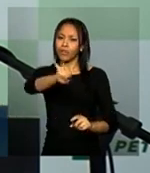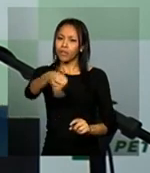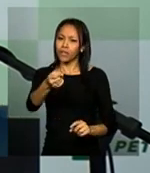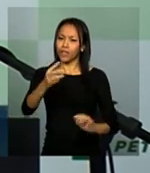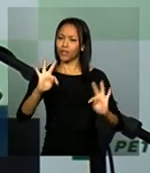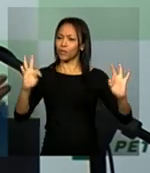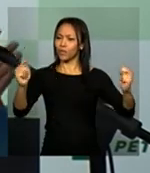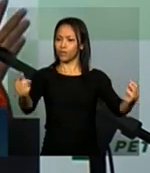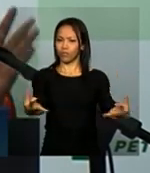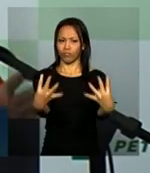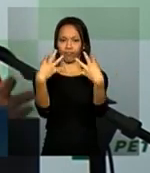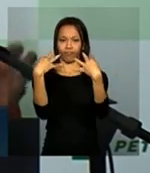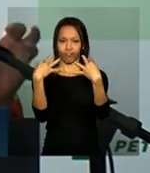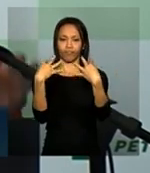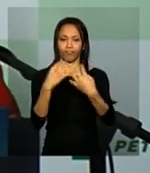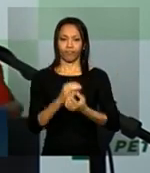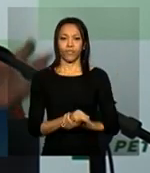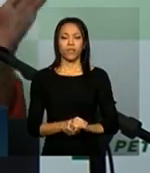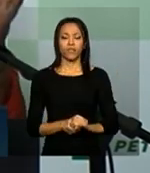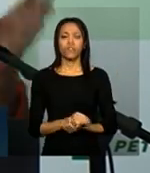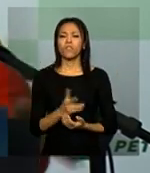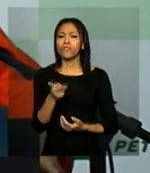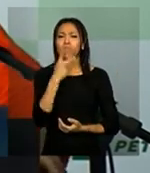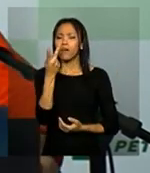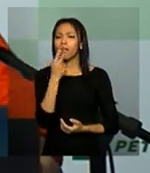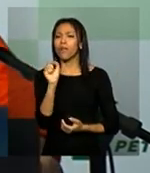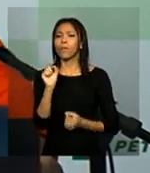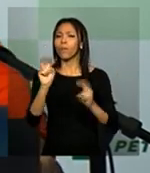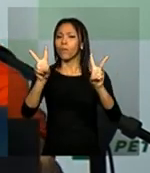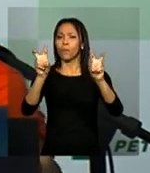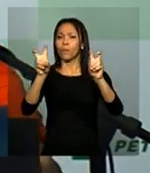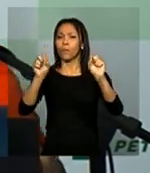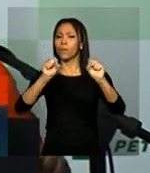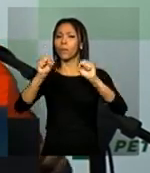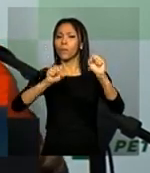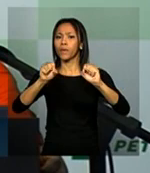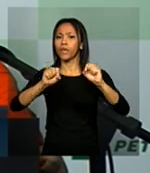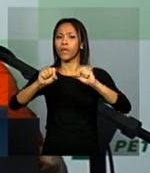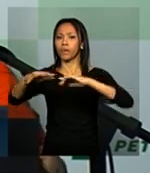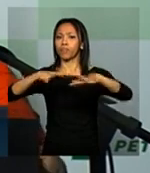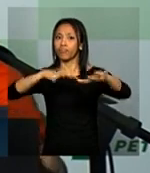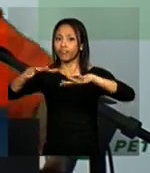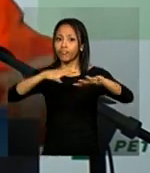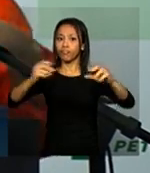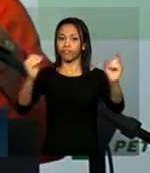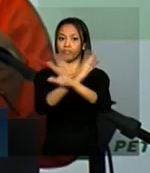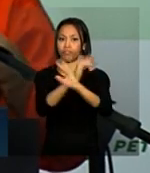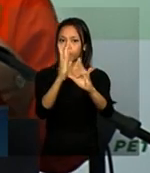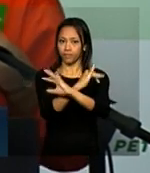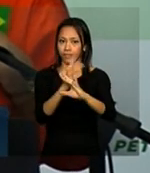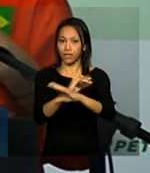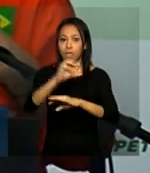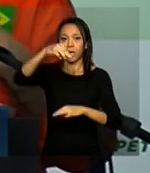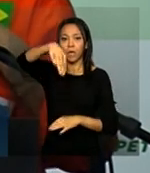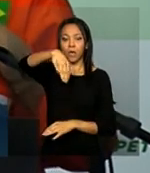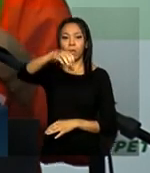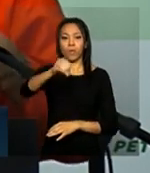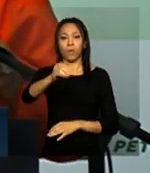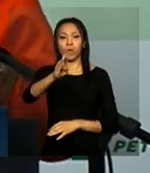todos aqui e falar sobre uma questão muito importante, que é a mobilidade urbana. Eu vim hoje aqui